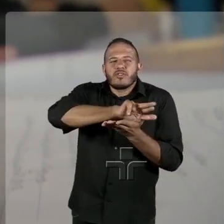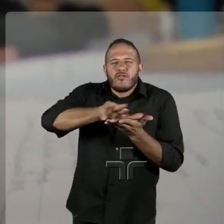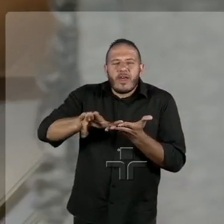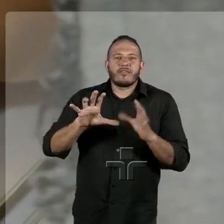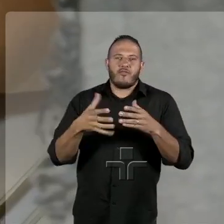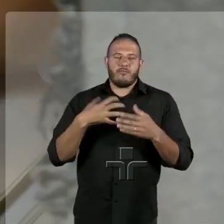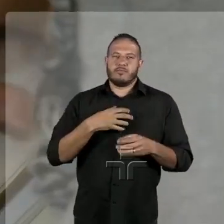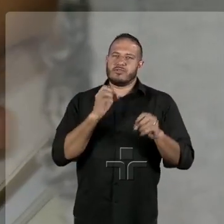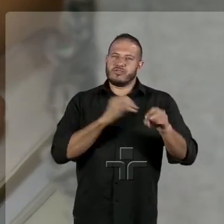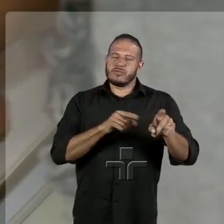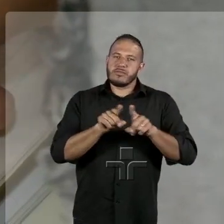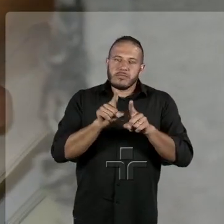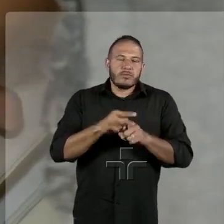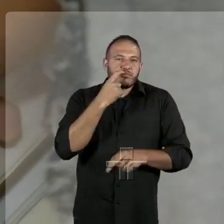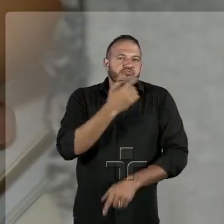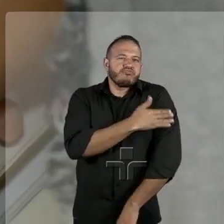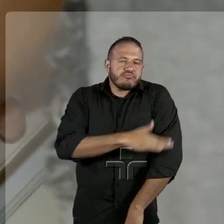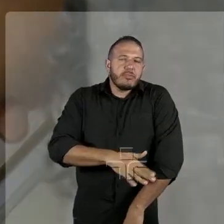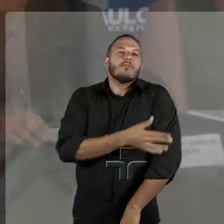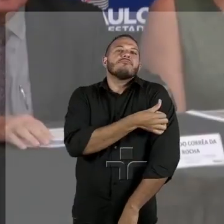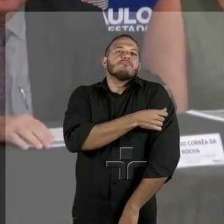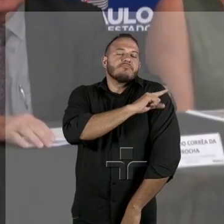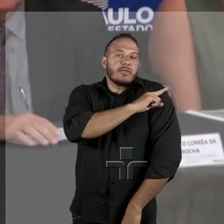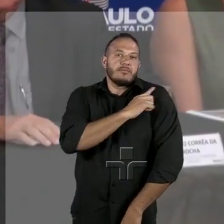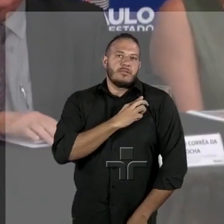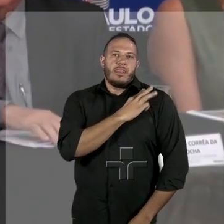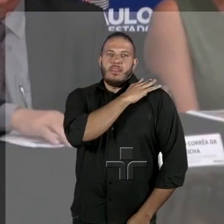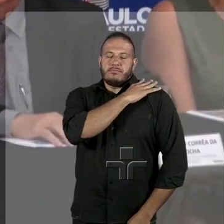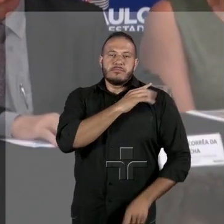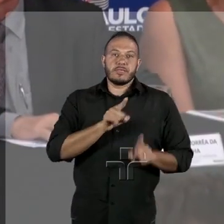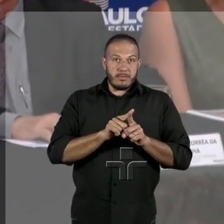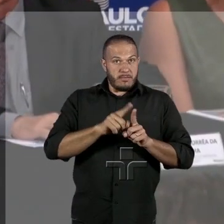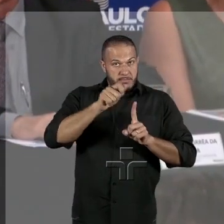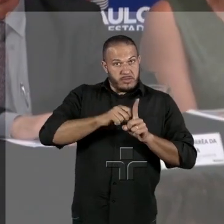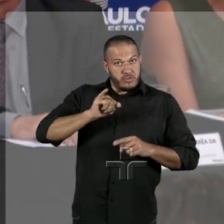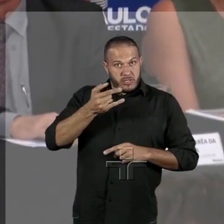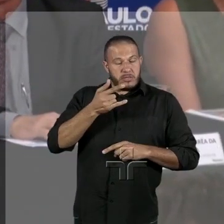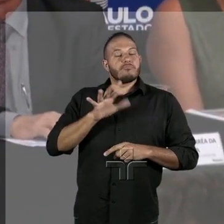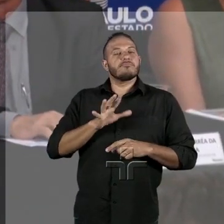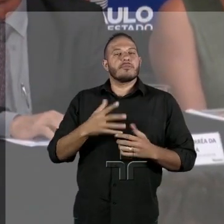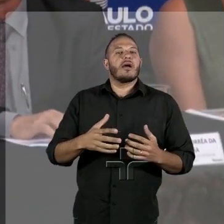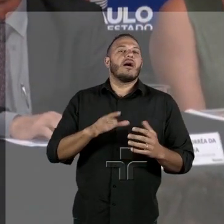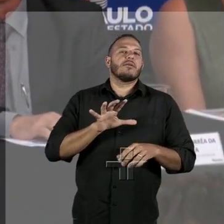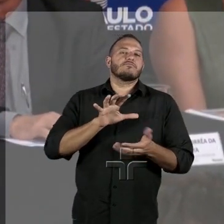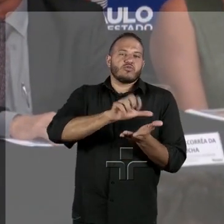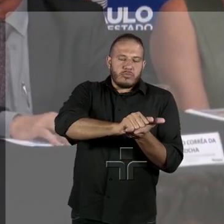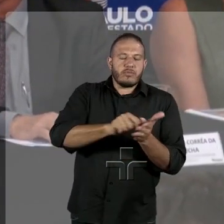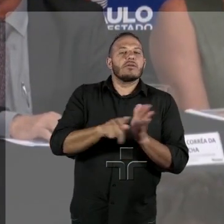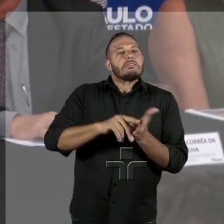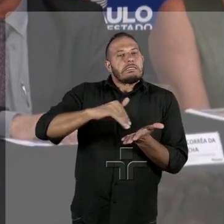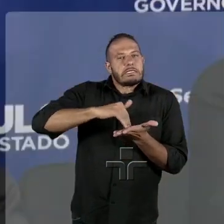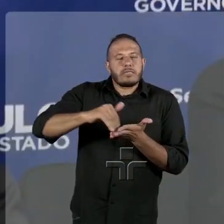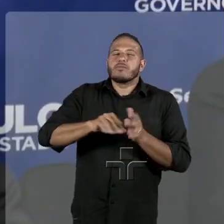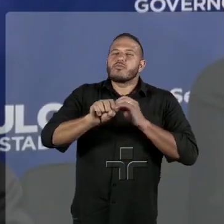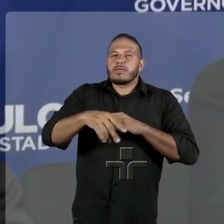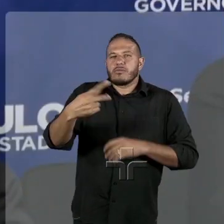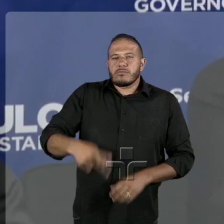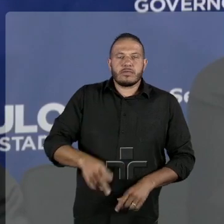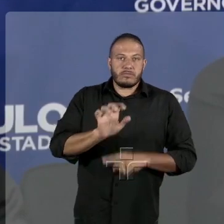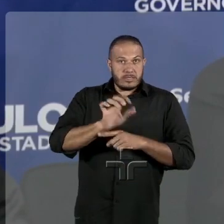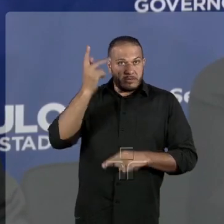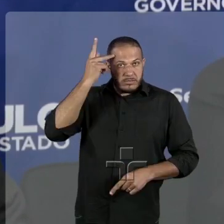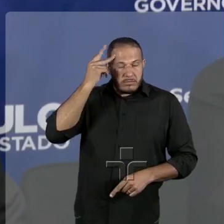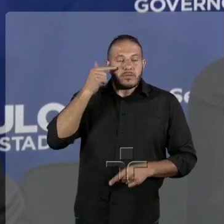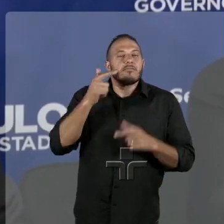de ensino, infantil, fundamental e médio. Em janeiro, assumiu a Secretaria de Educação do Estado de São Paulo, que tem a